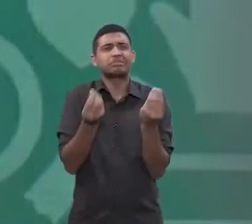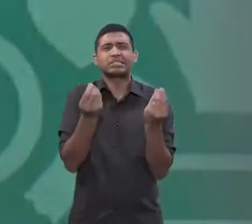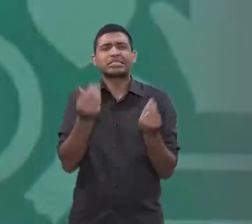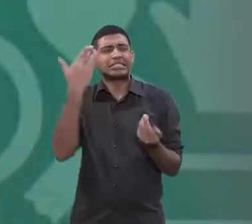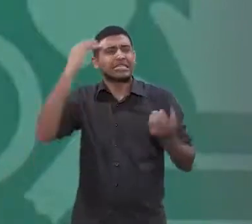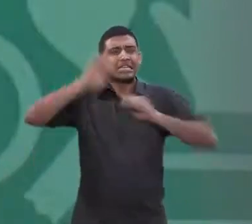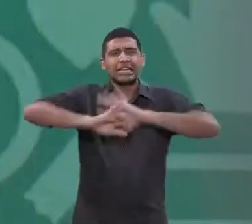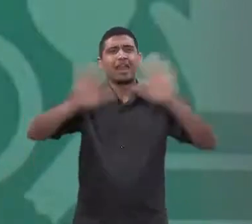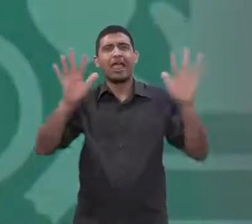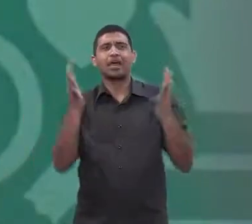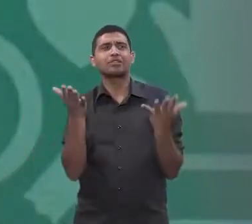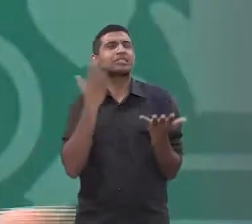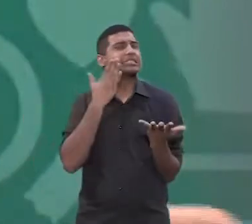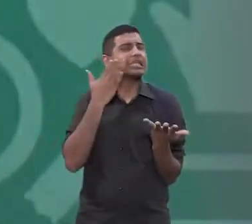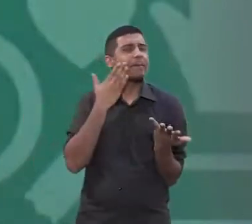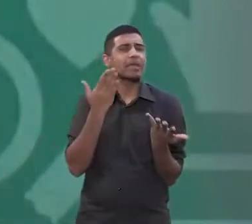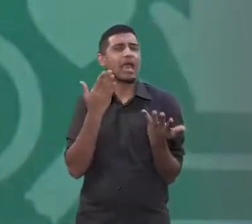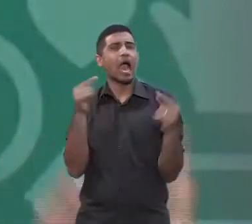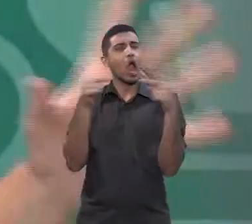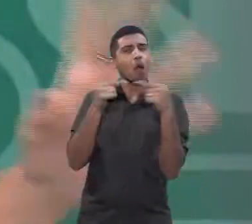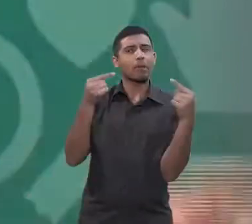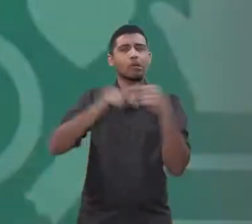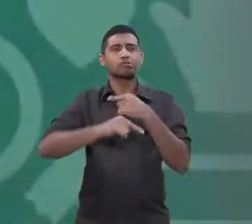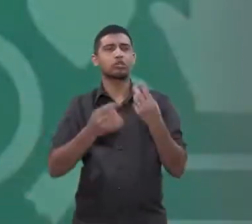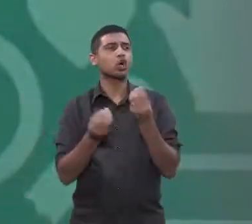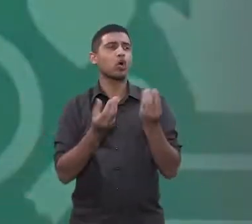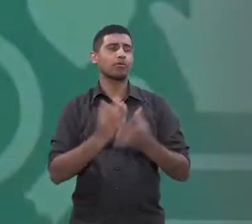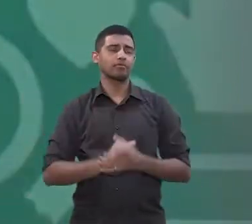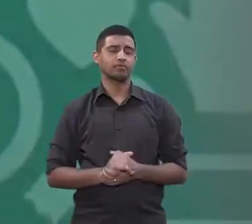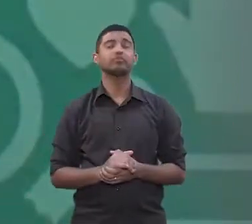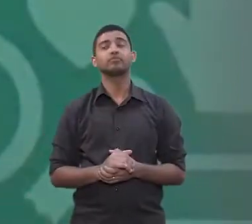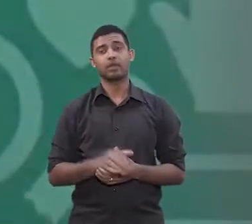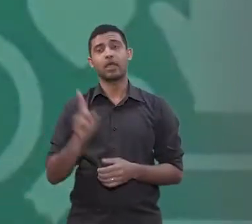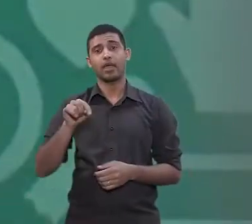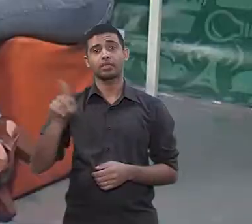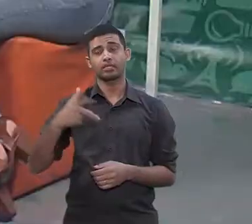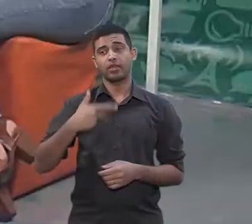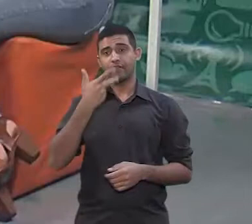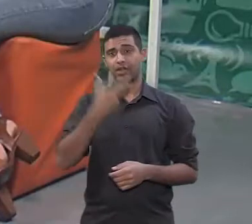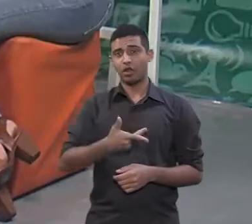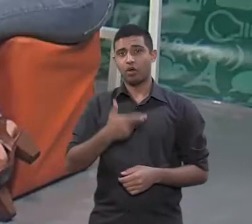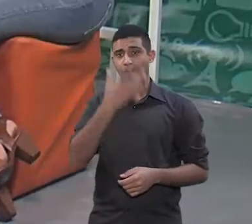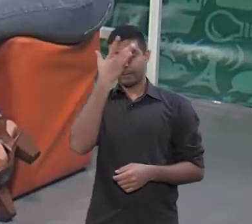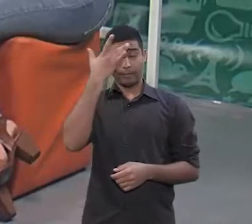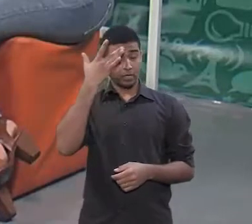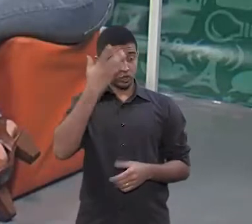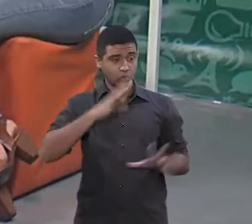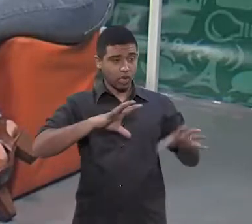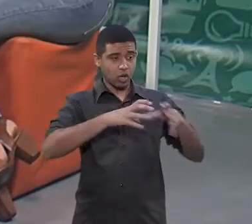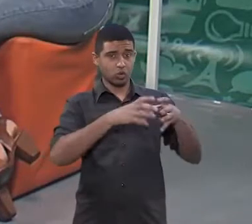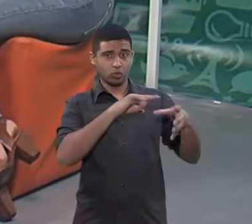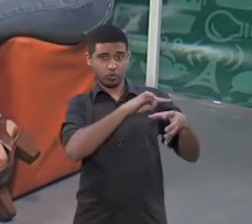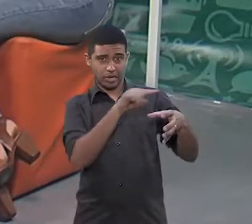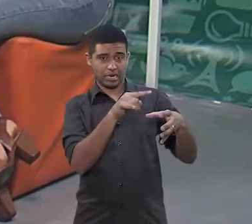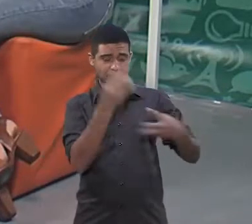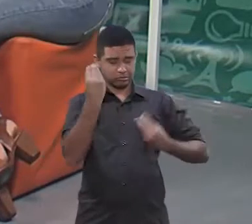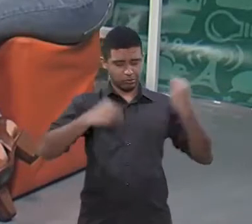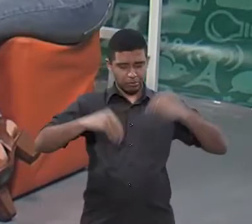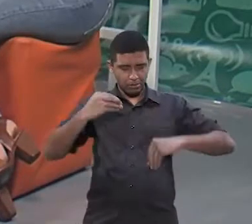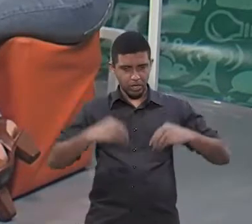né? Essa relação entre esses dois fatores? É o que você falou, nem todo deprimido é um